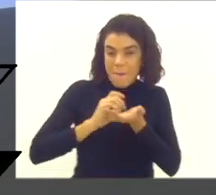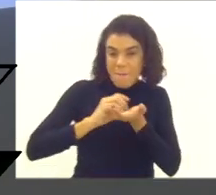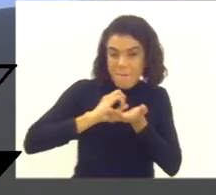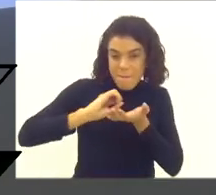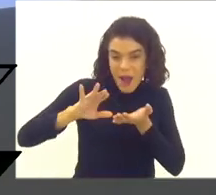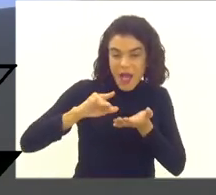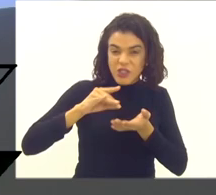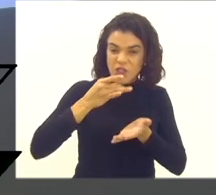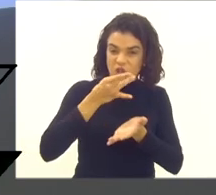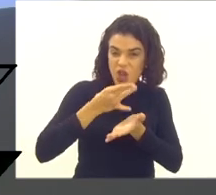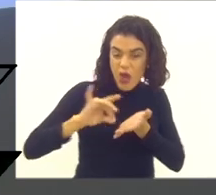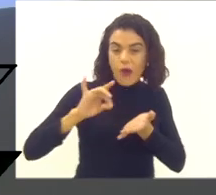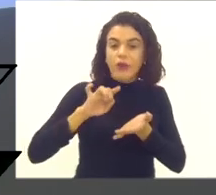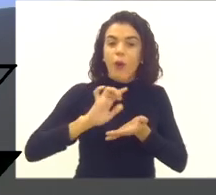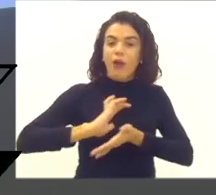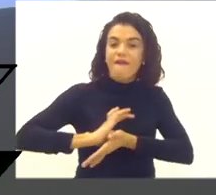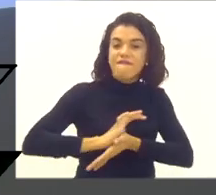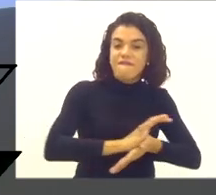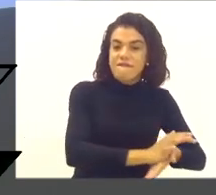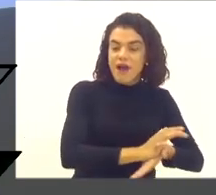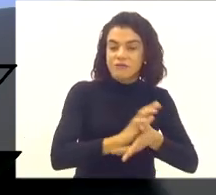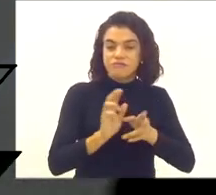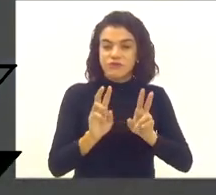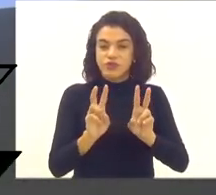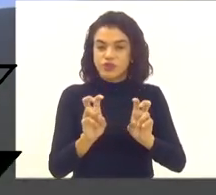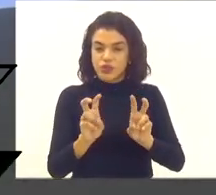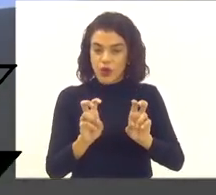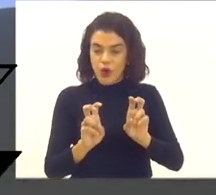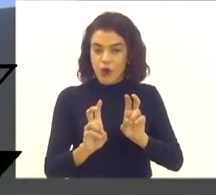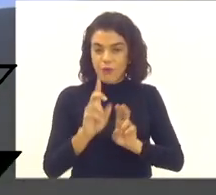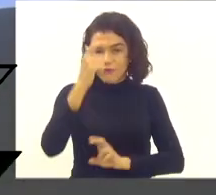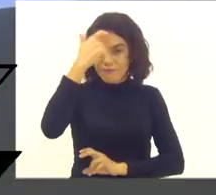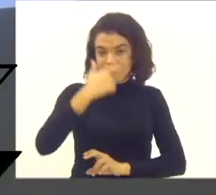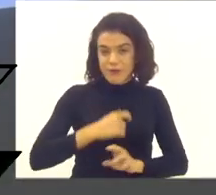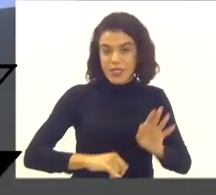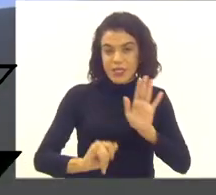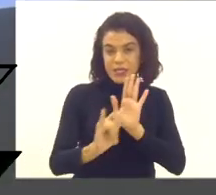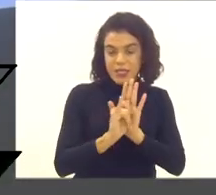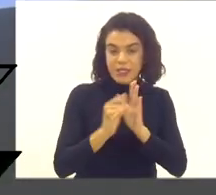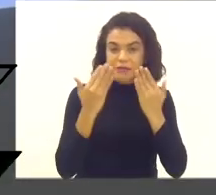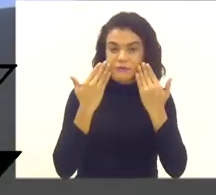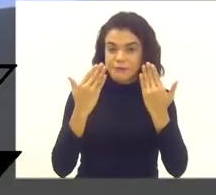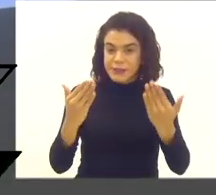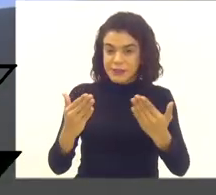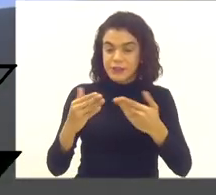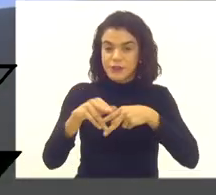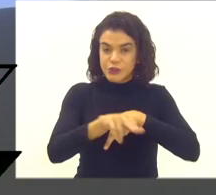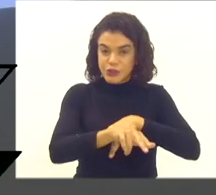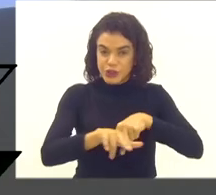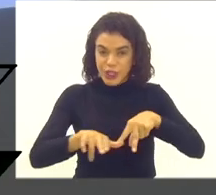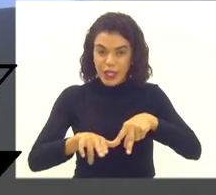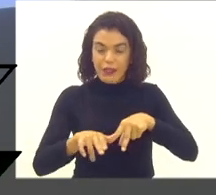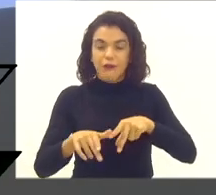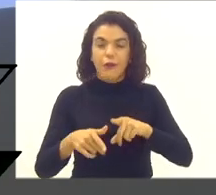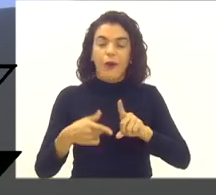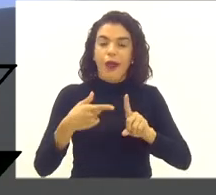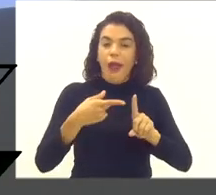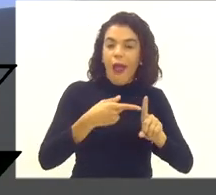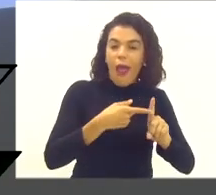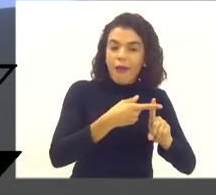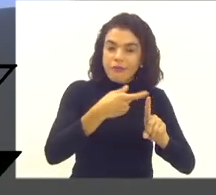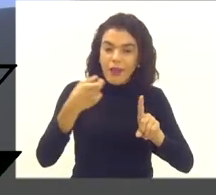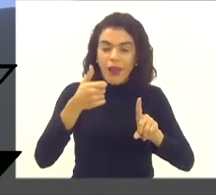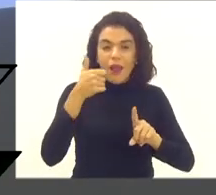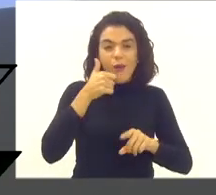são discursos discriminatórios em relação a identidade expressão de gênero né aí ataques da mulheres mulheres